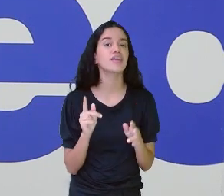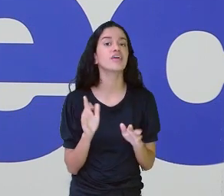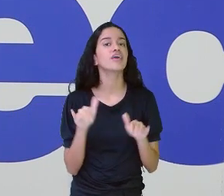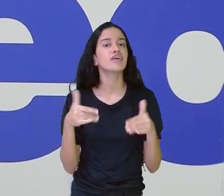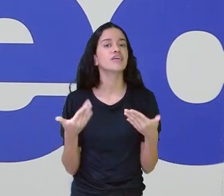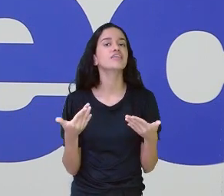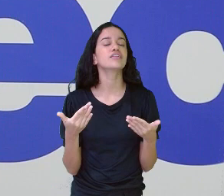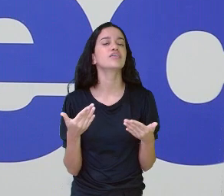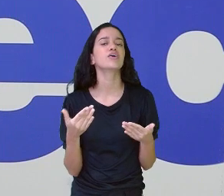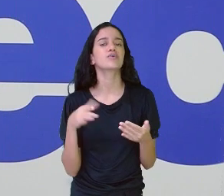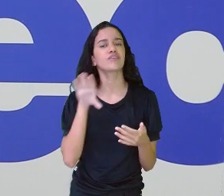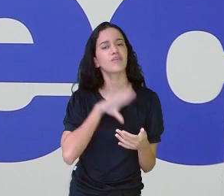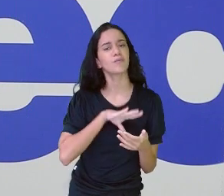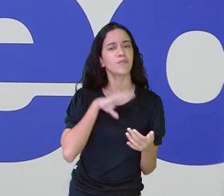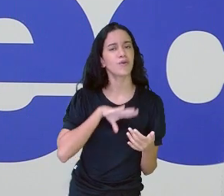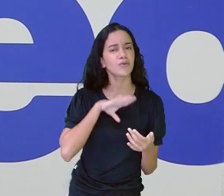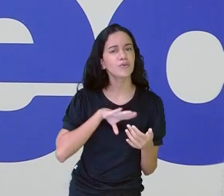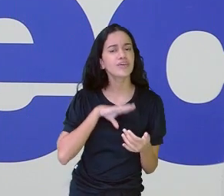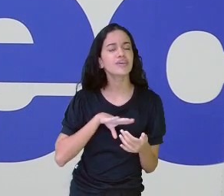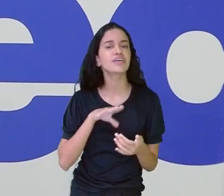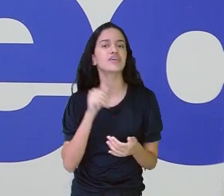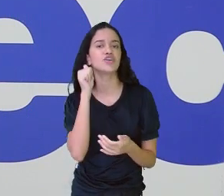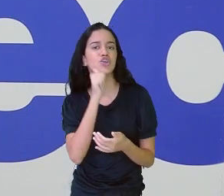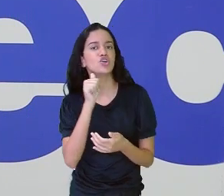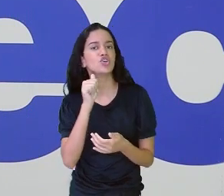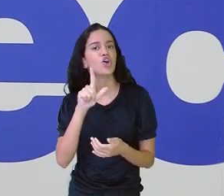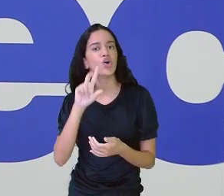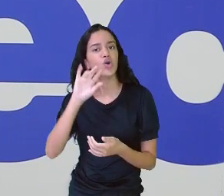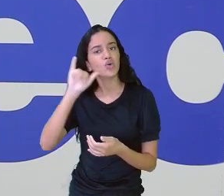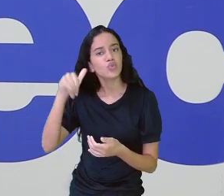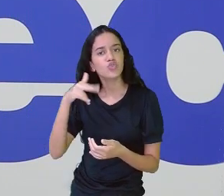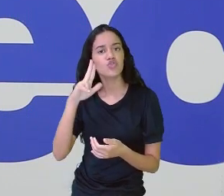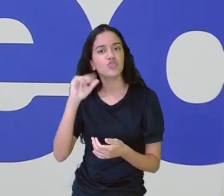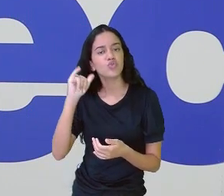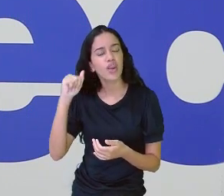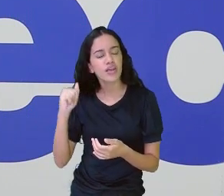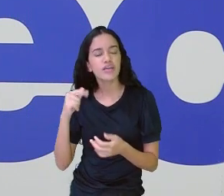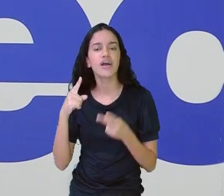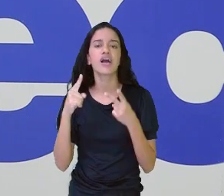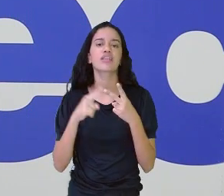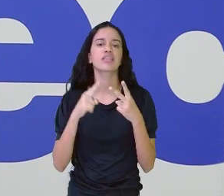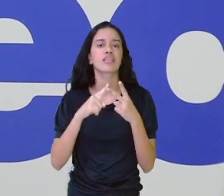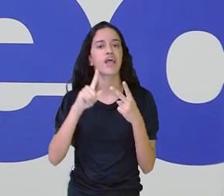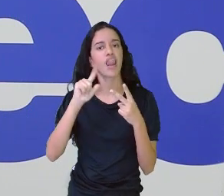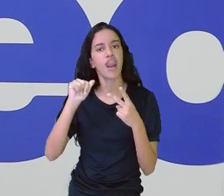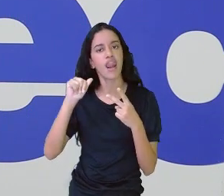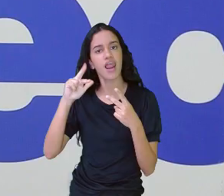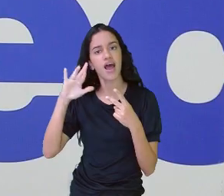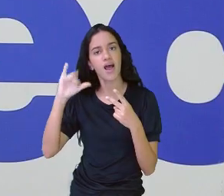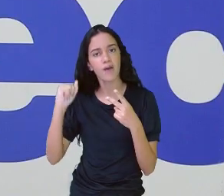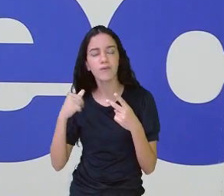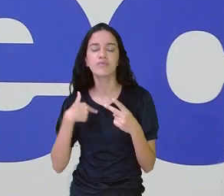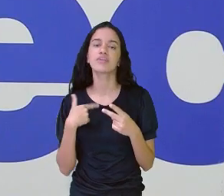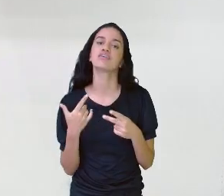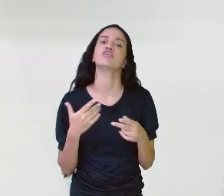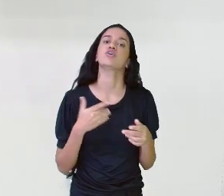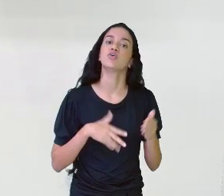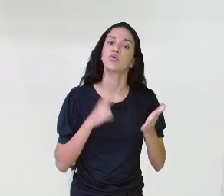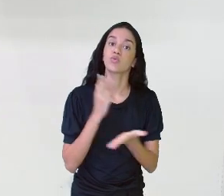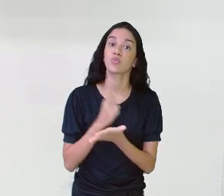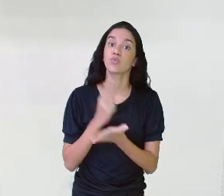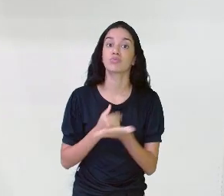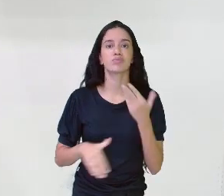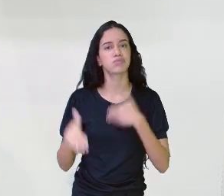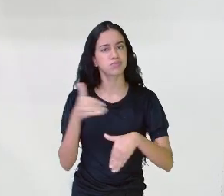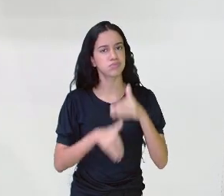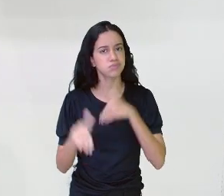aqui na de português, Juliana, Laura, vamos continuar aqui do mesmo jeito, interagindo, que eu vou amar ler o recadinho de vocês. É isso aí,